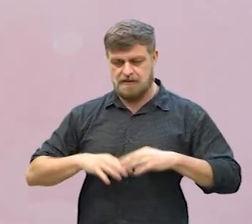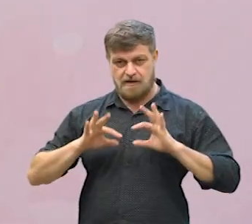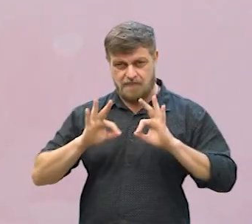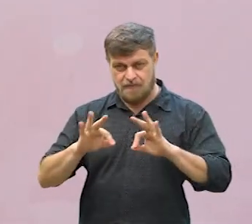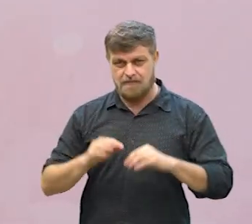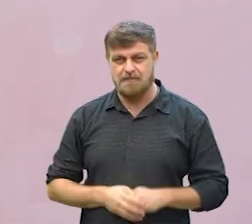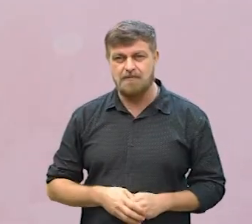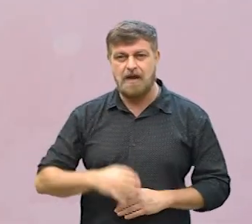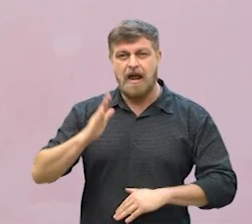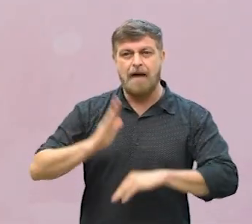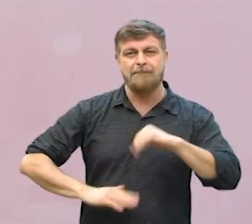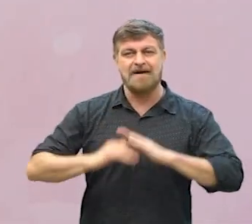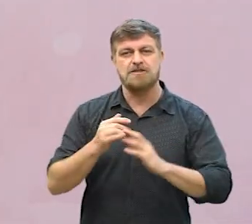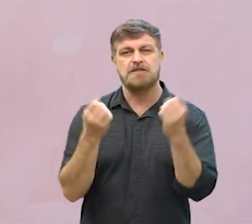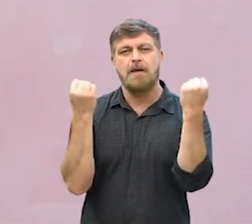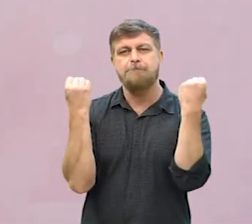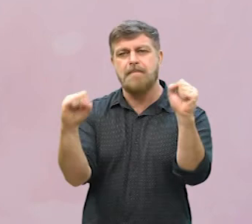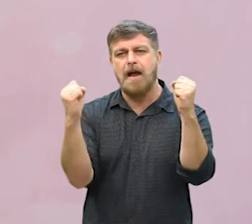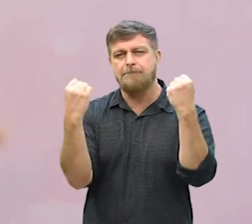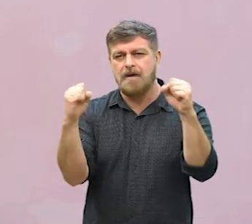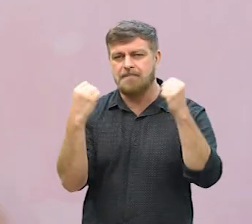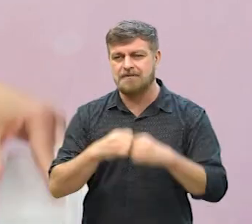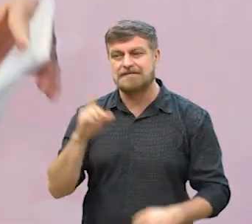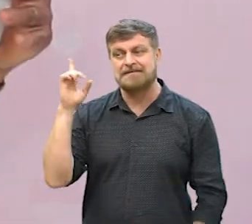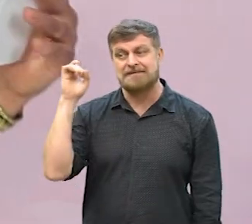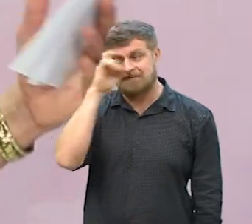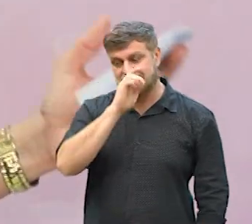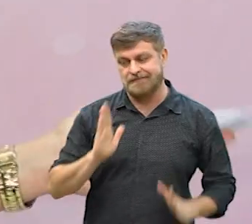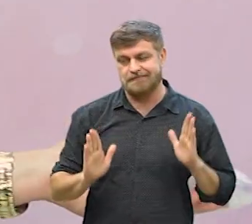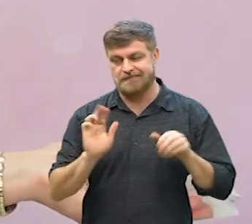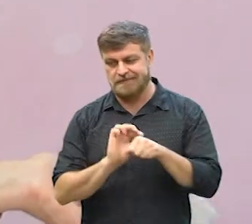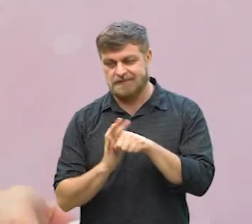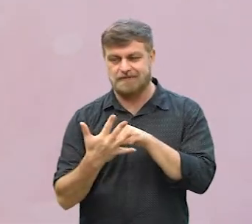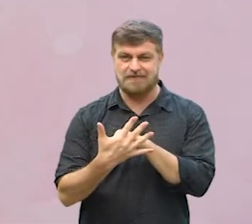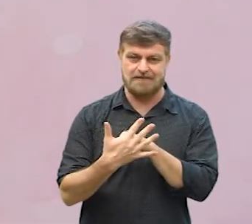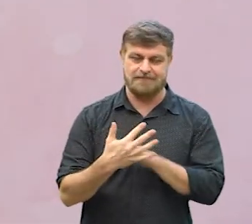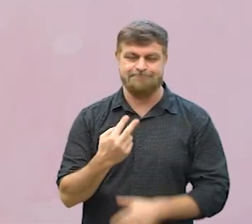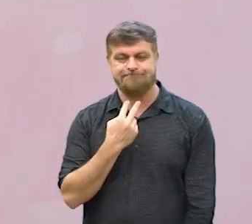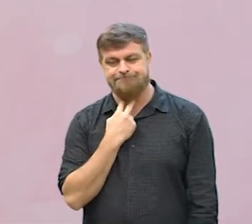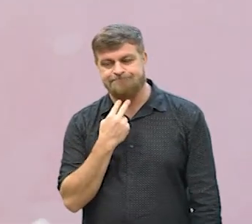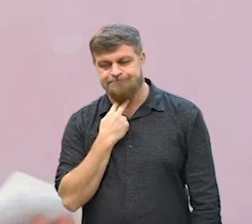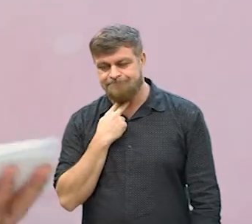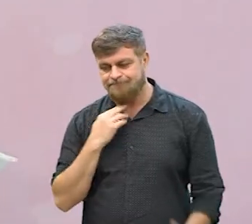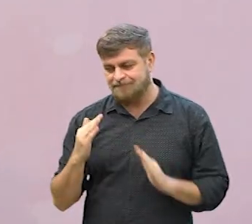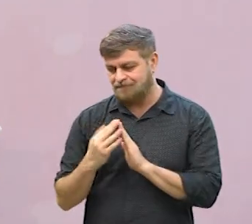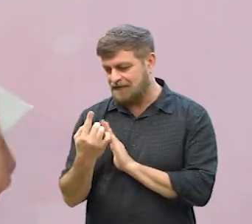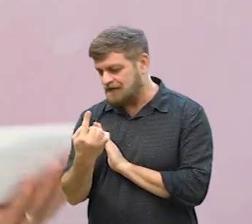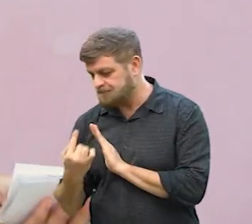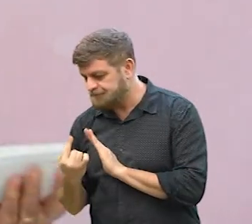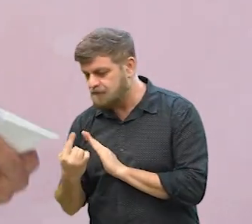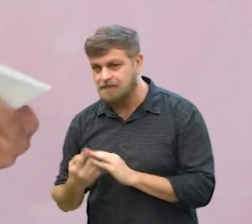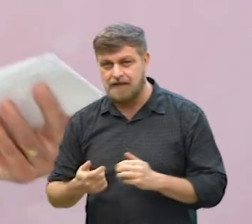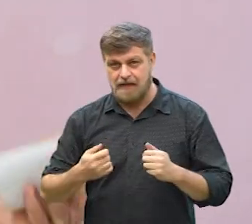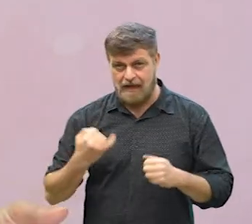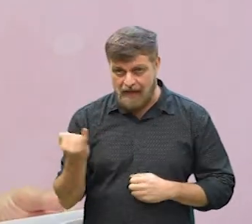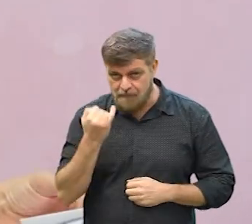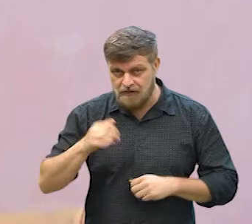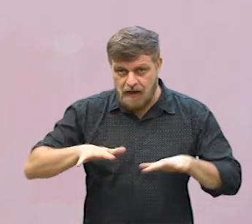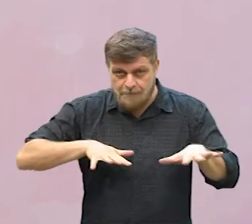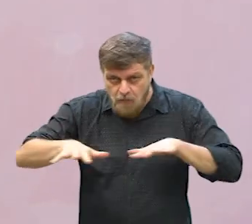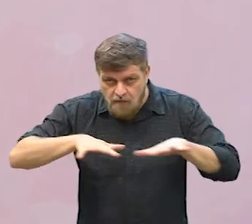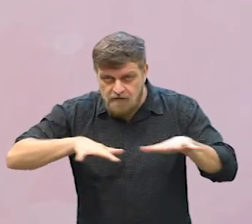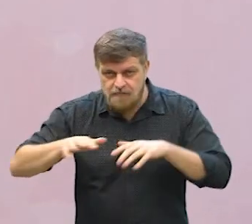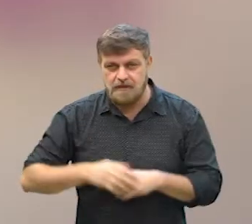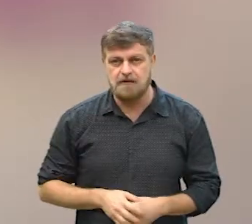saudável também. Atividade física, tá muito difícil fazer nesse período de pandemia, mas é importante tentar se